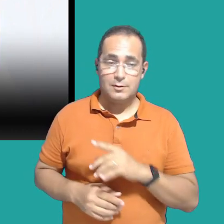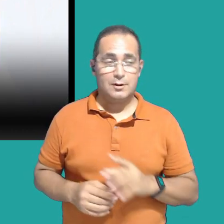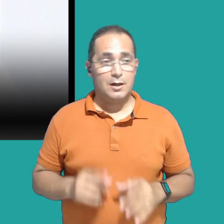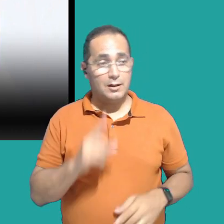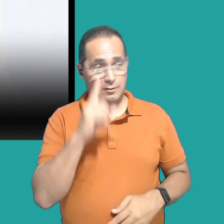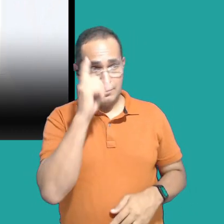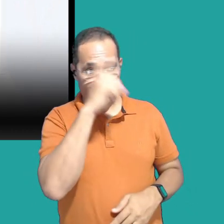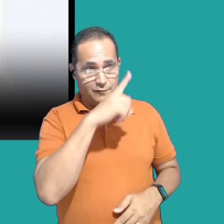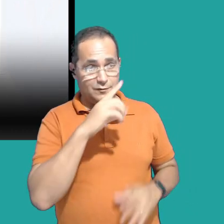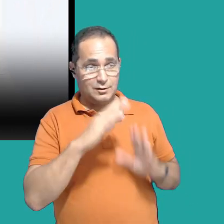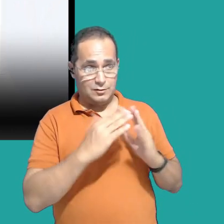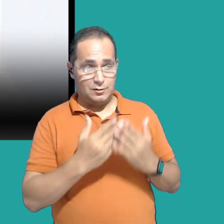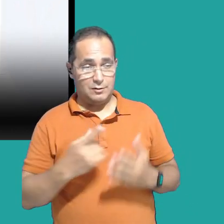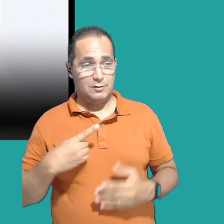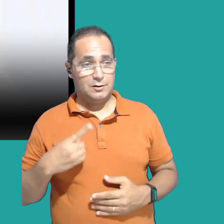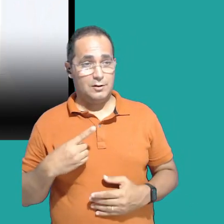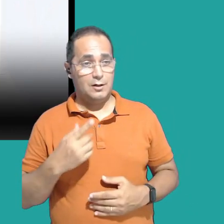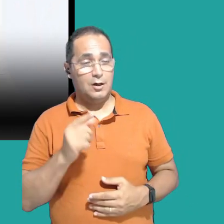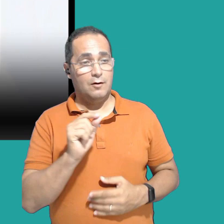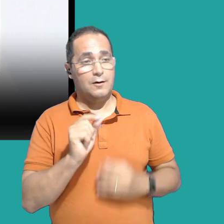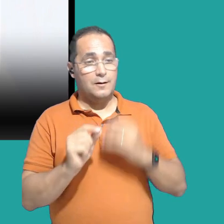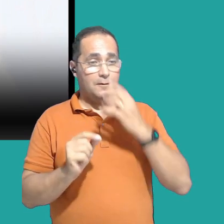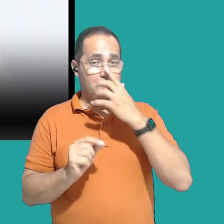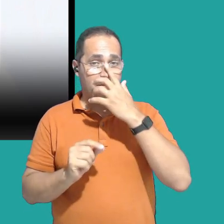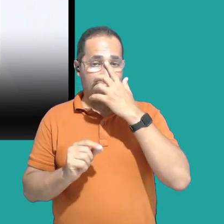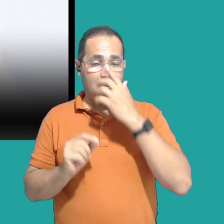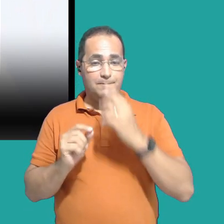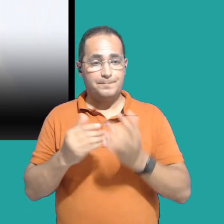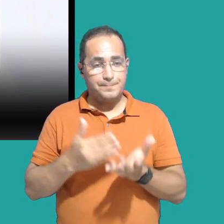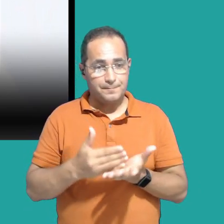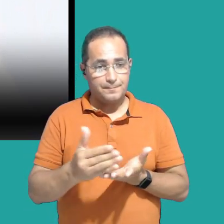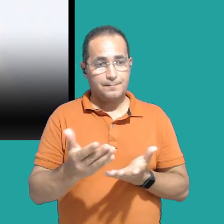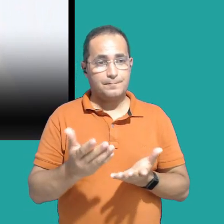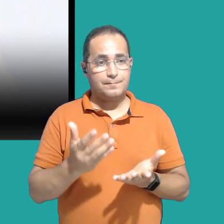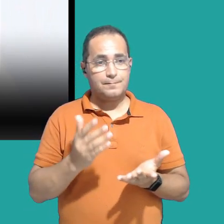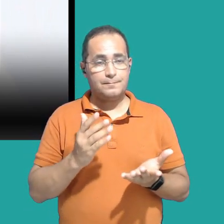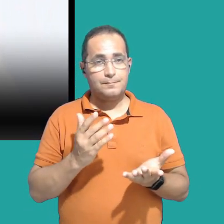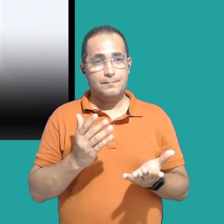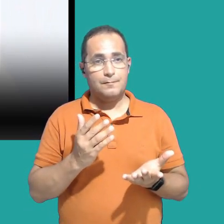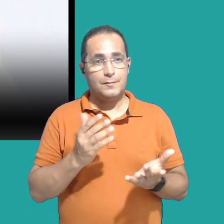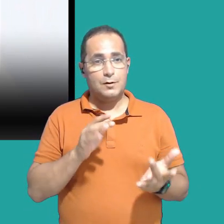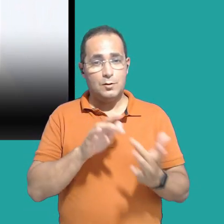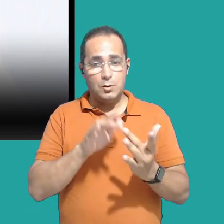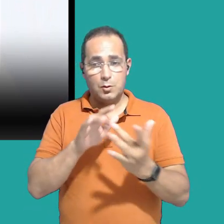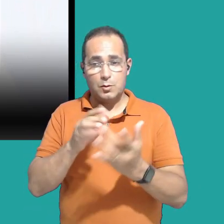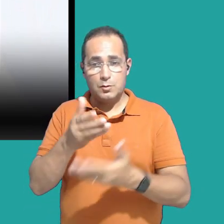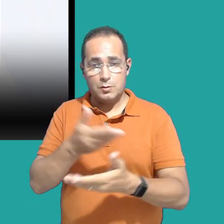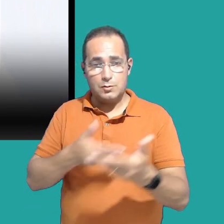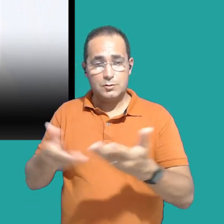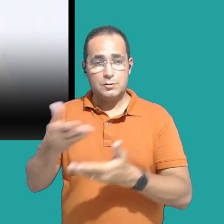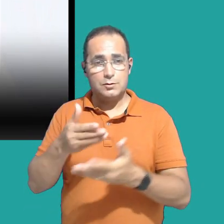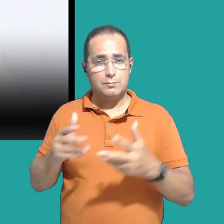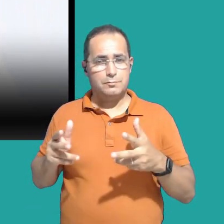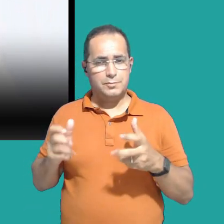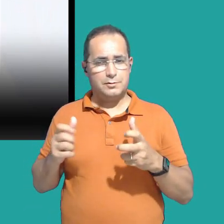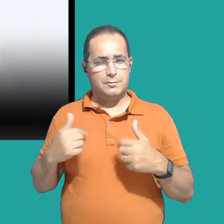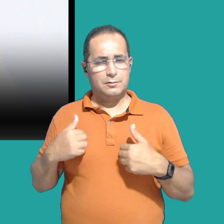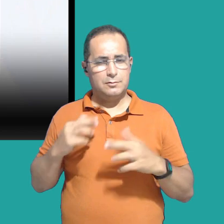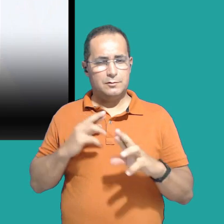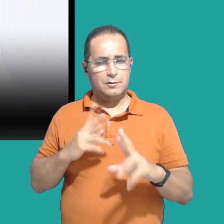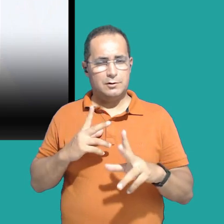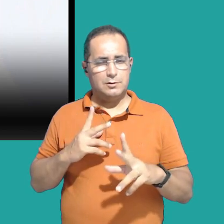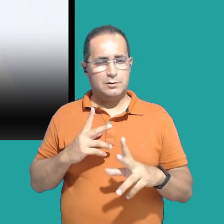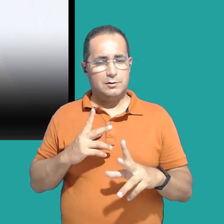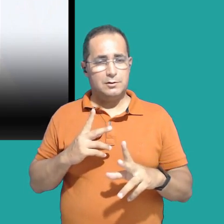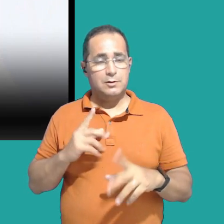bacana. assim, a dificuldade que eu tive na escola foi essa dificuldade inicial, né, com os